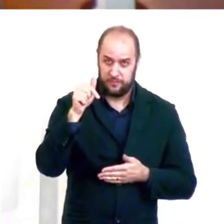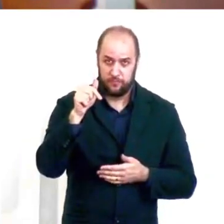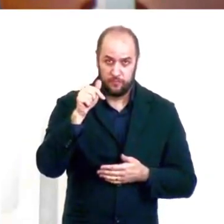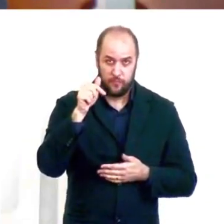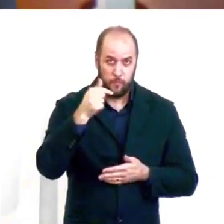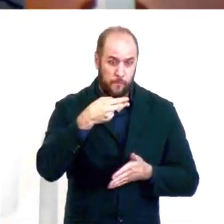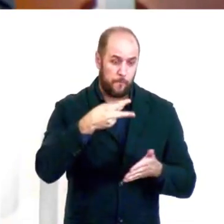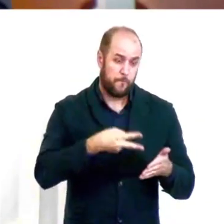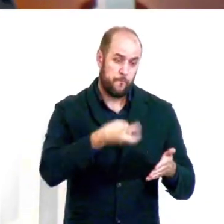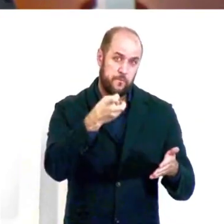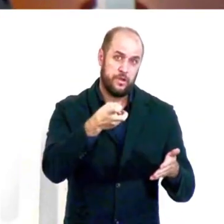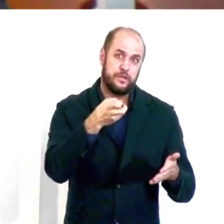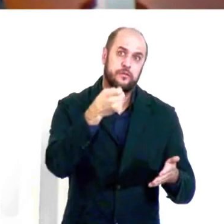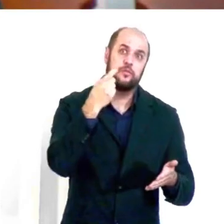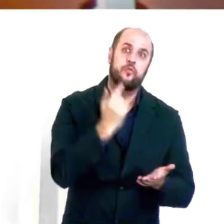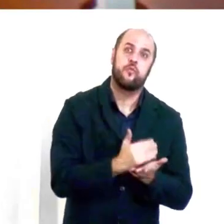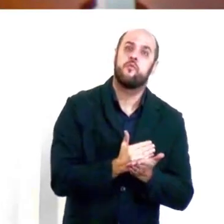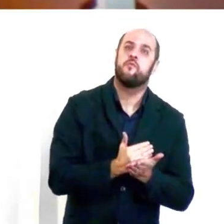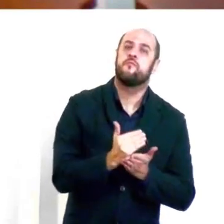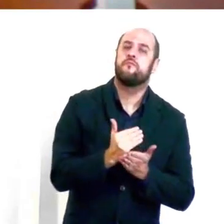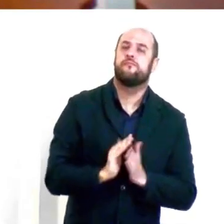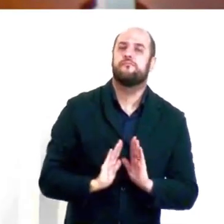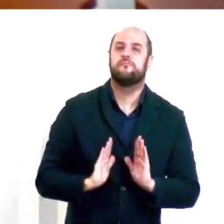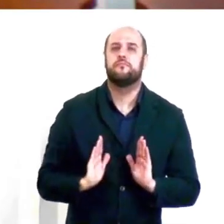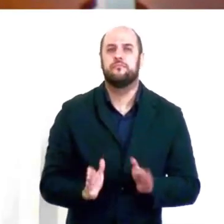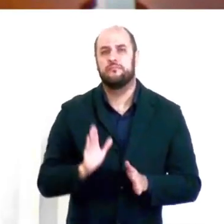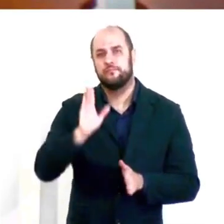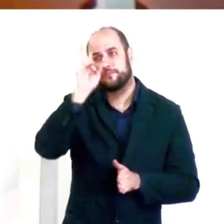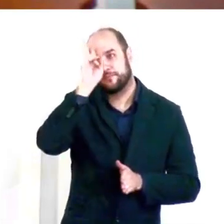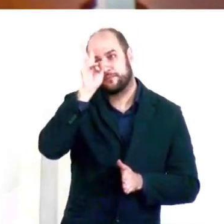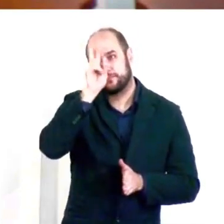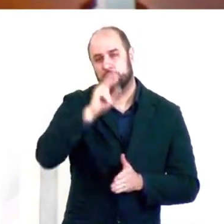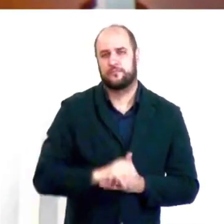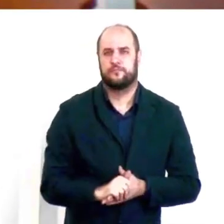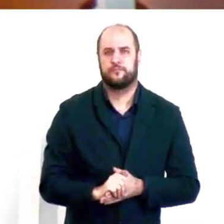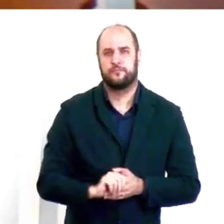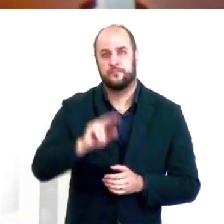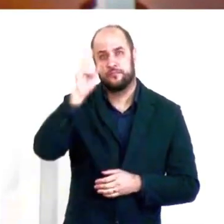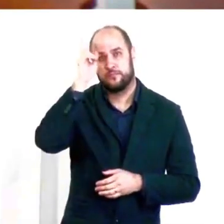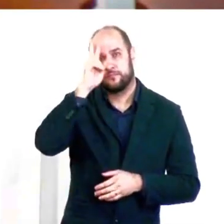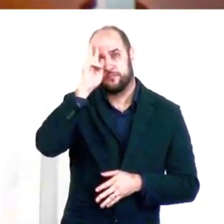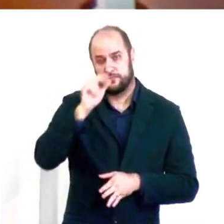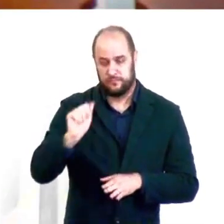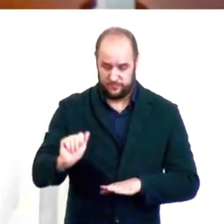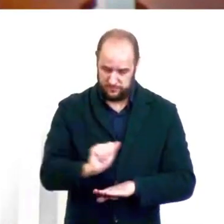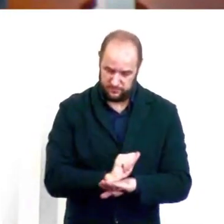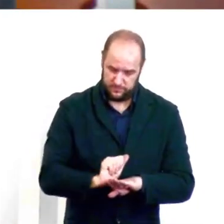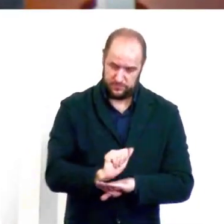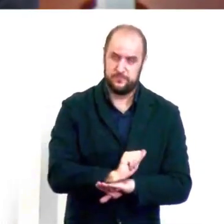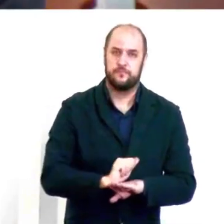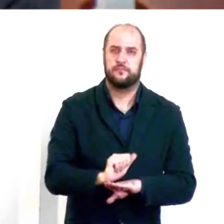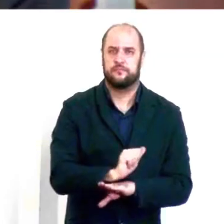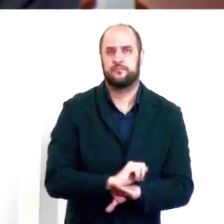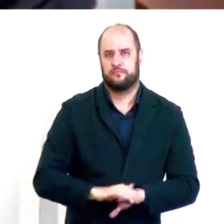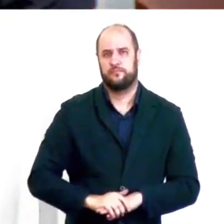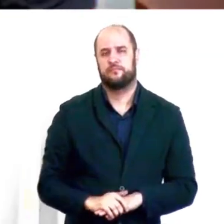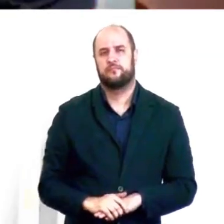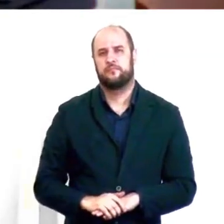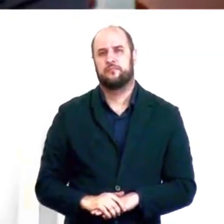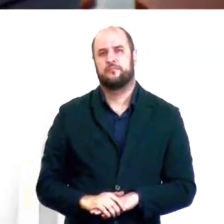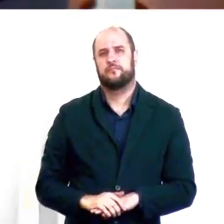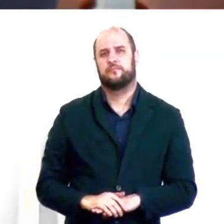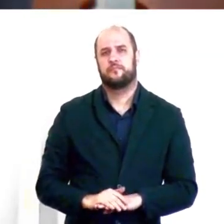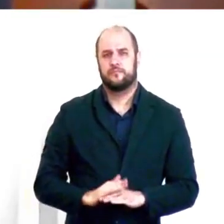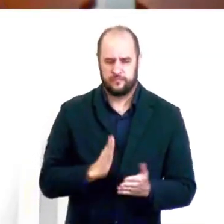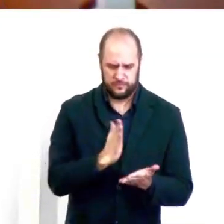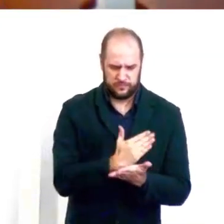aí um início agora de uma história, que é a história de Abraão. E é assim que são as